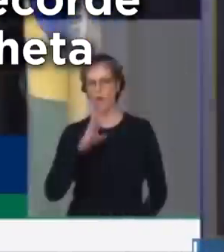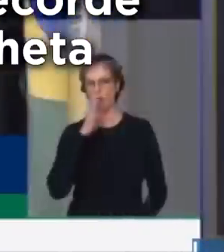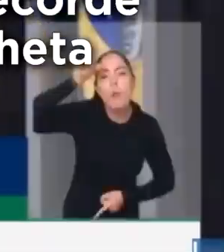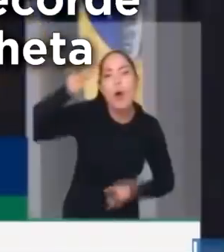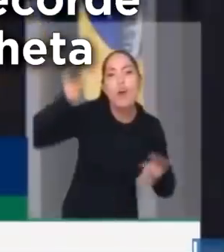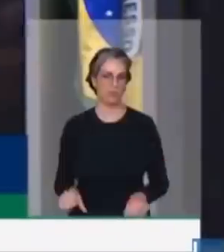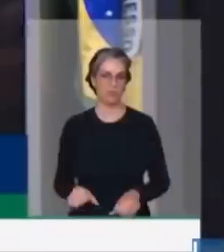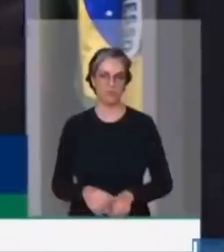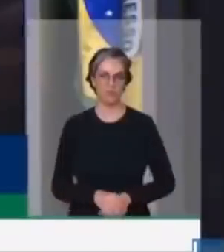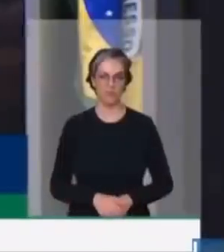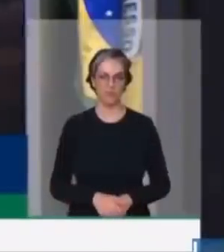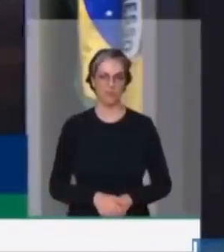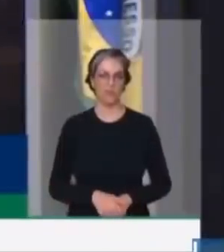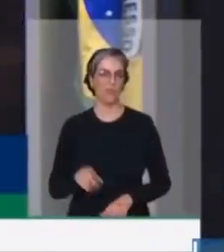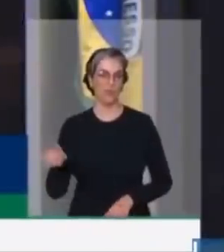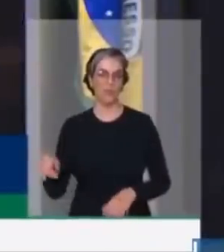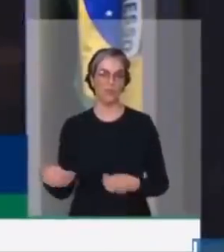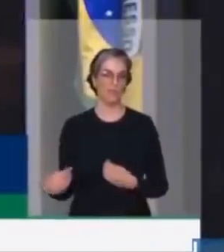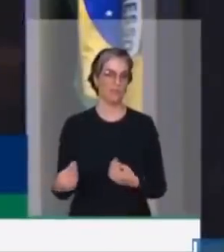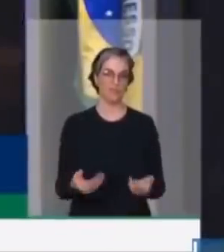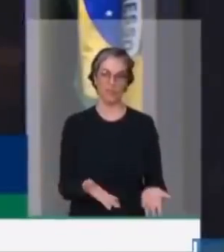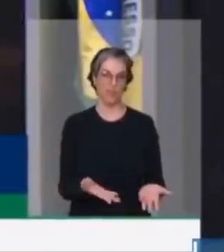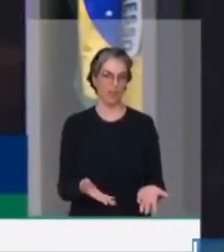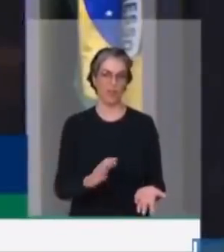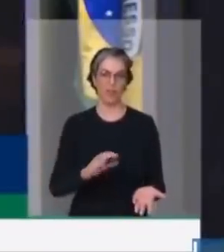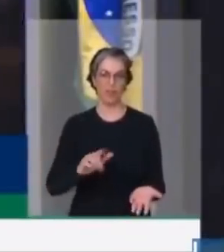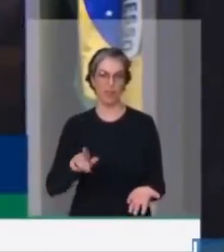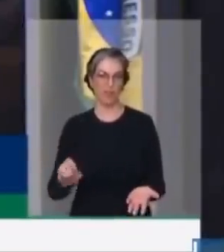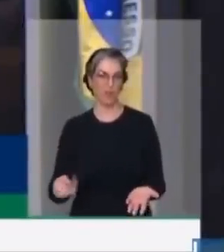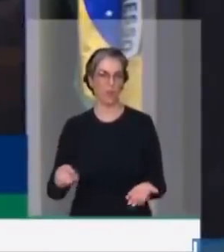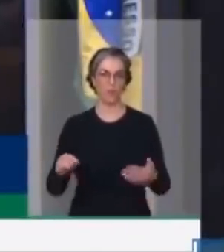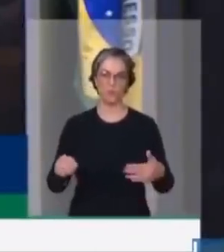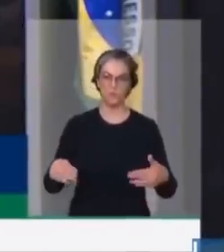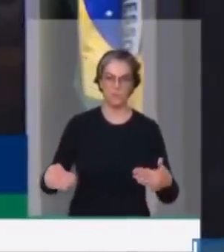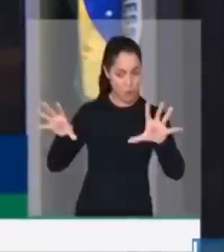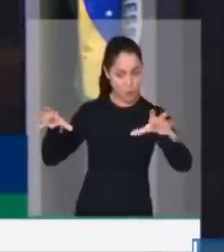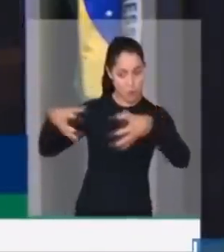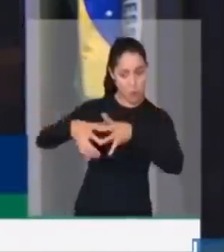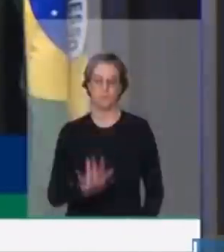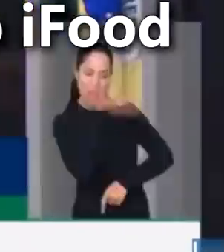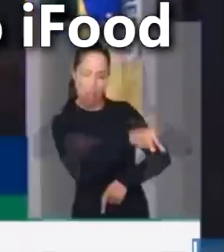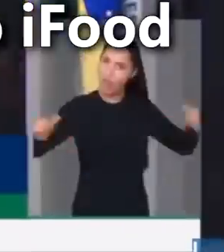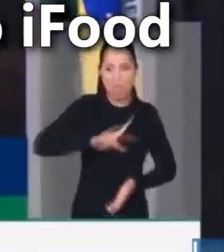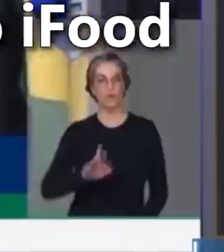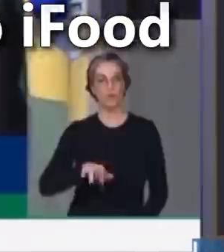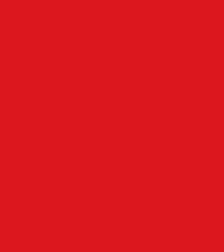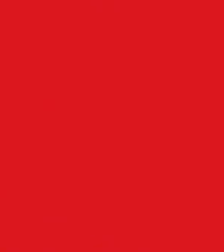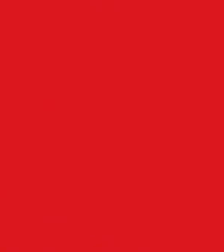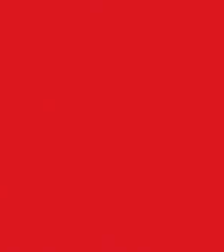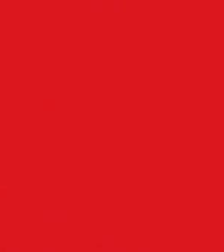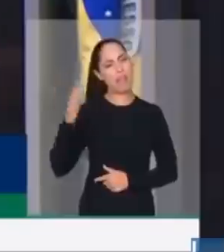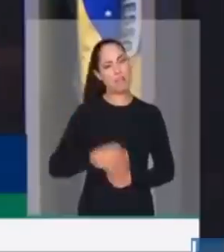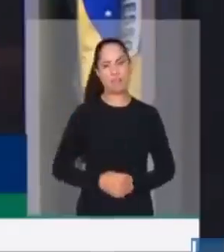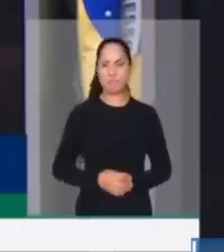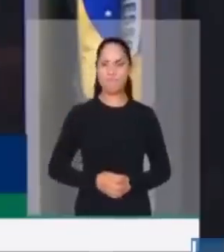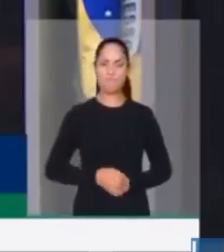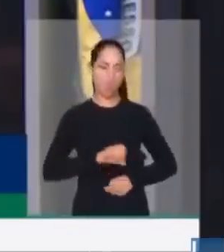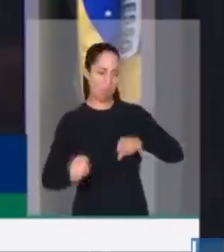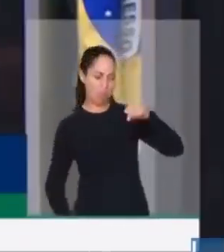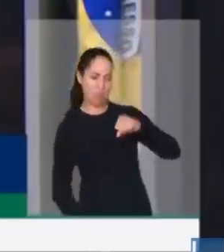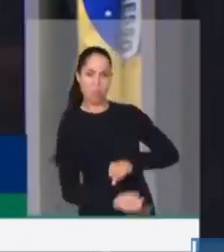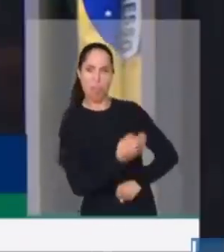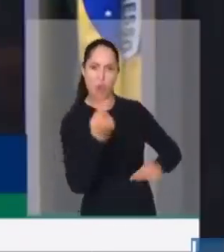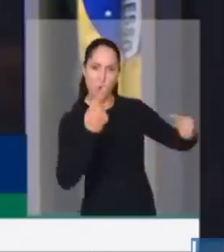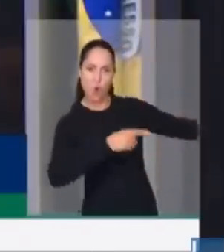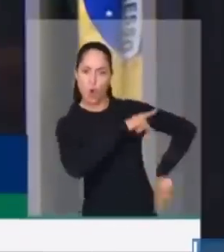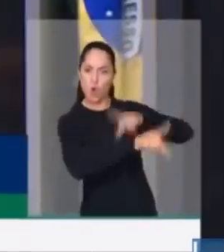bater punheta. Ele entrega os cargos, ele entrega os ministérios, ele entrega a bunda num iFood. Disse que ia acabar